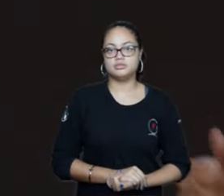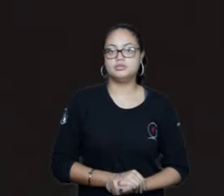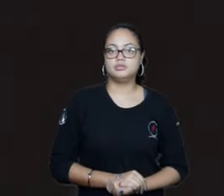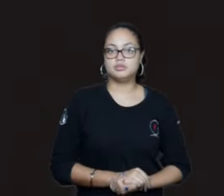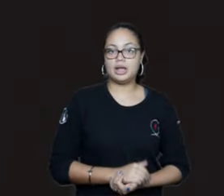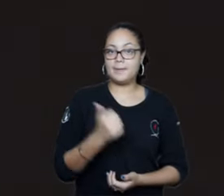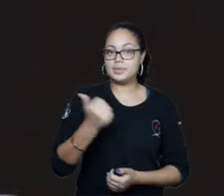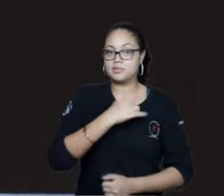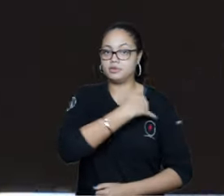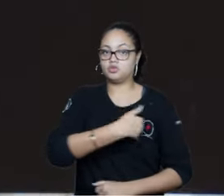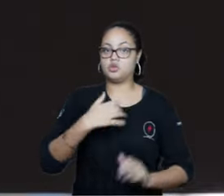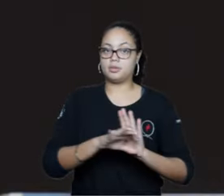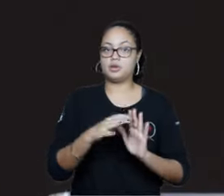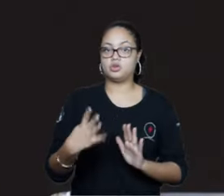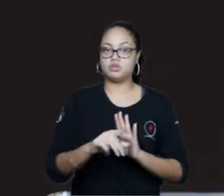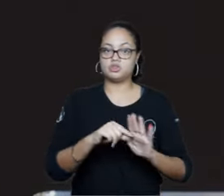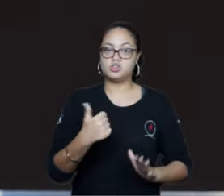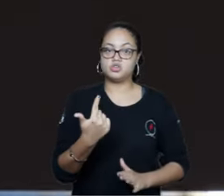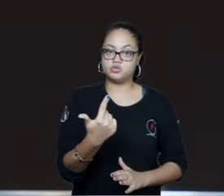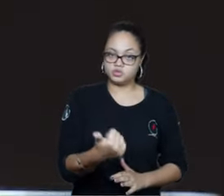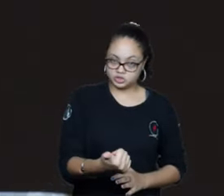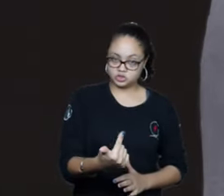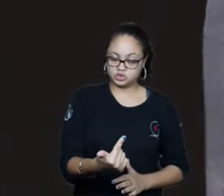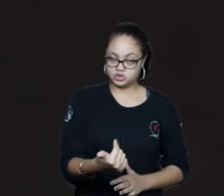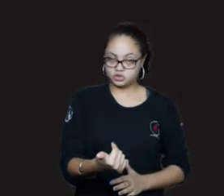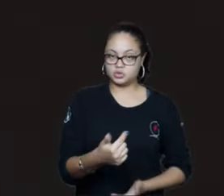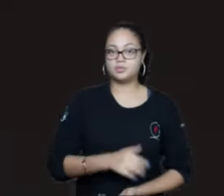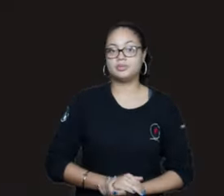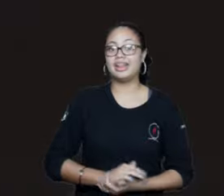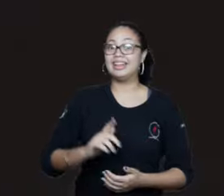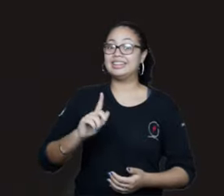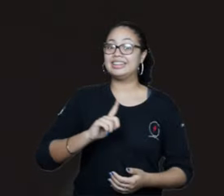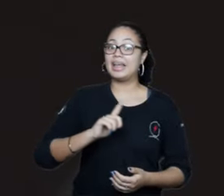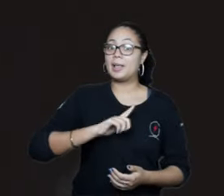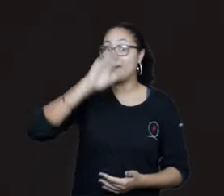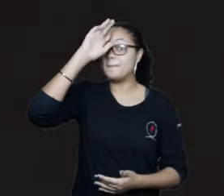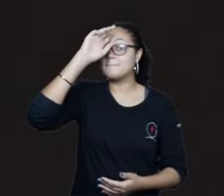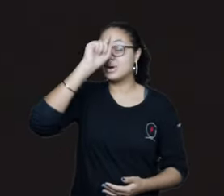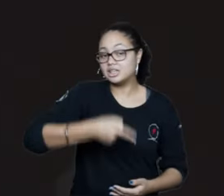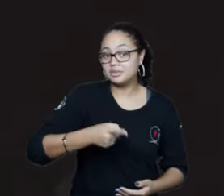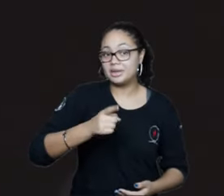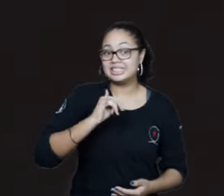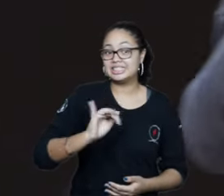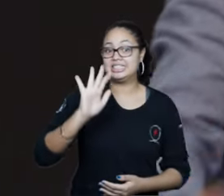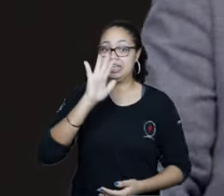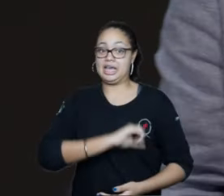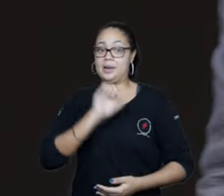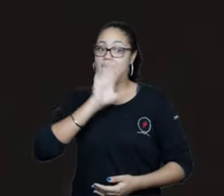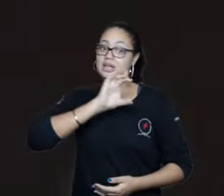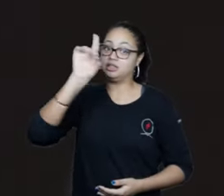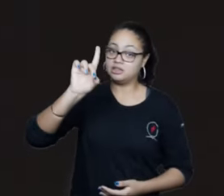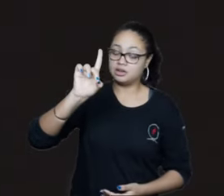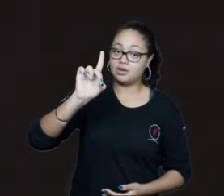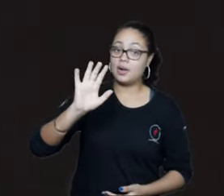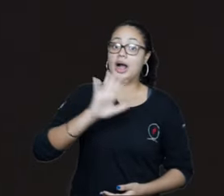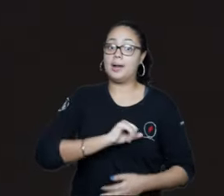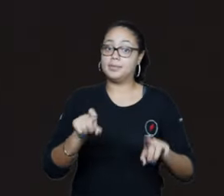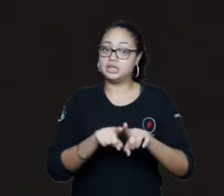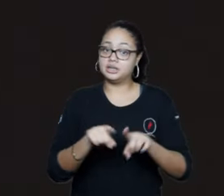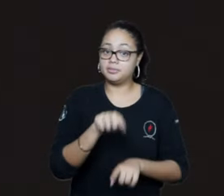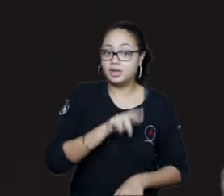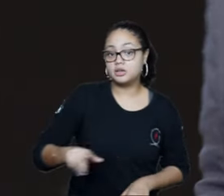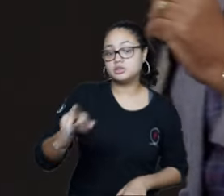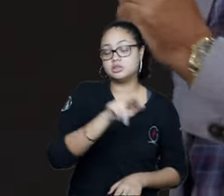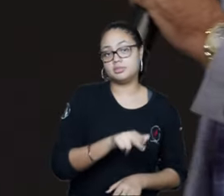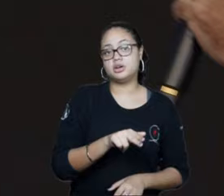de primeira João 4:21 dele temos esse mandamento quem ama Deus ame também seu irmão seu irmão